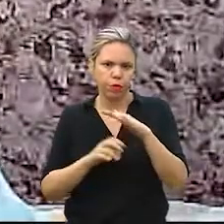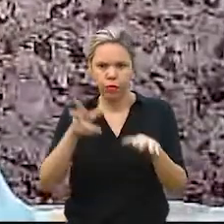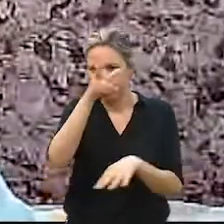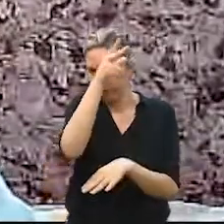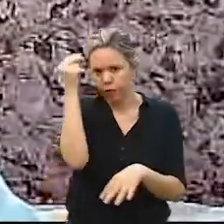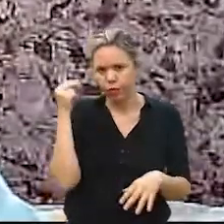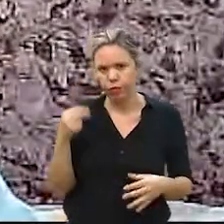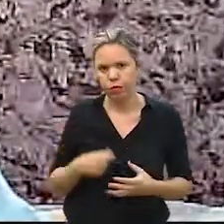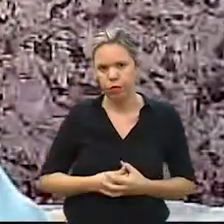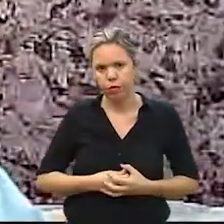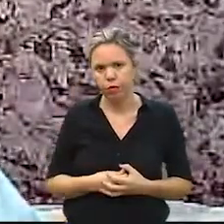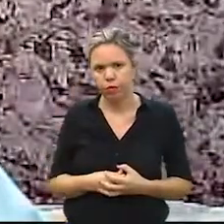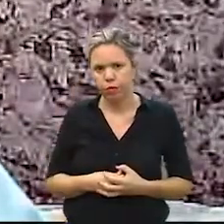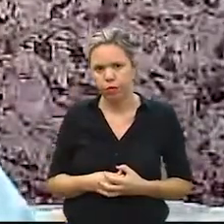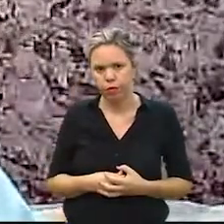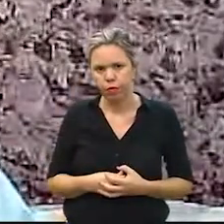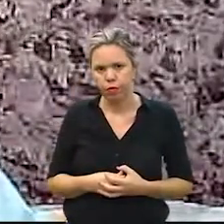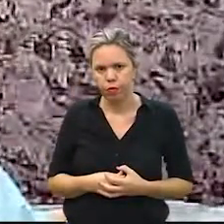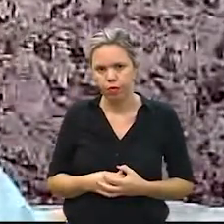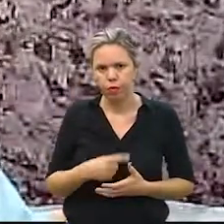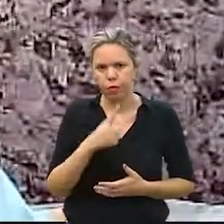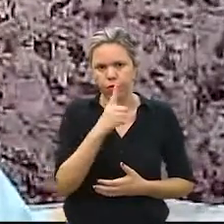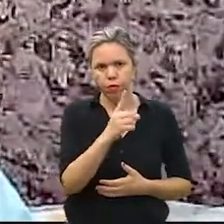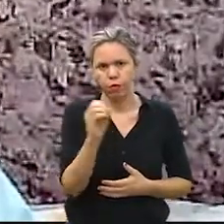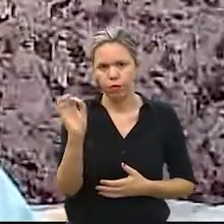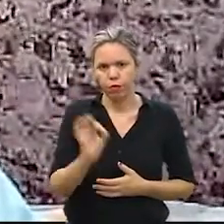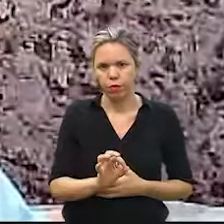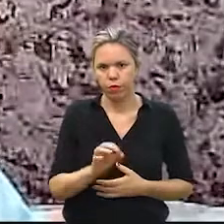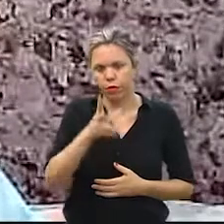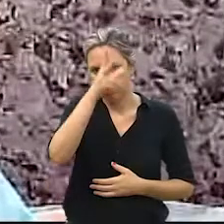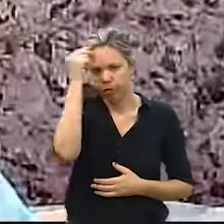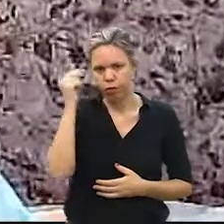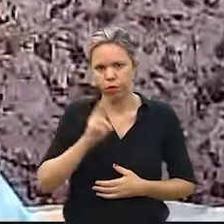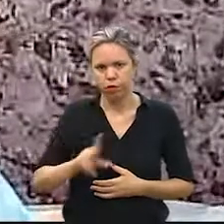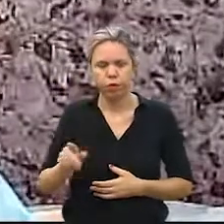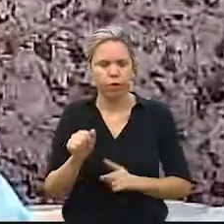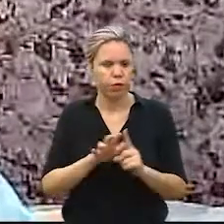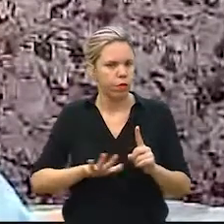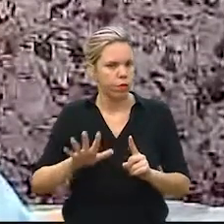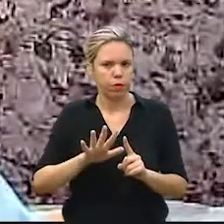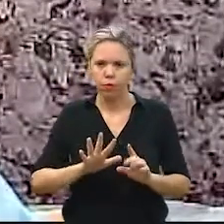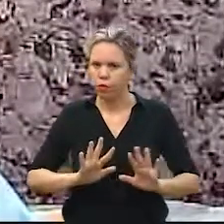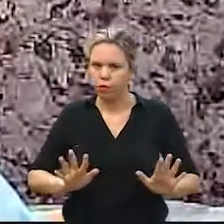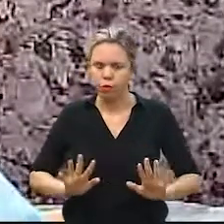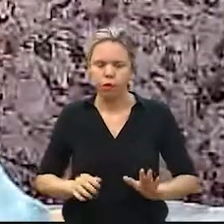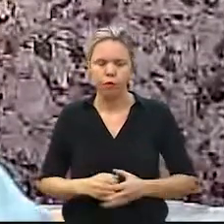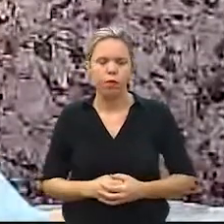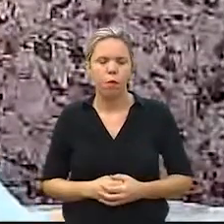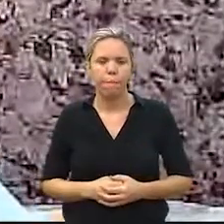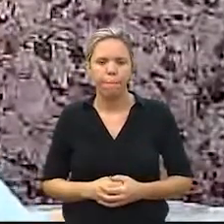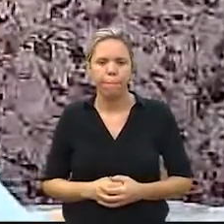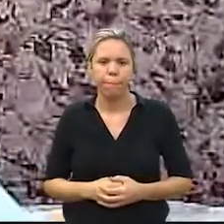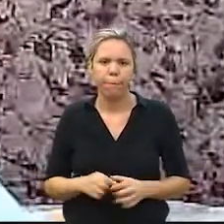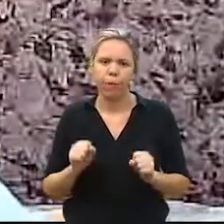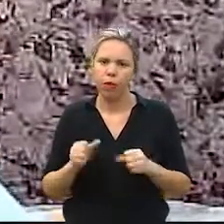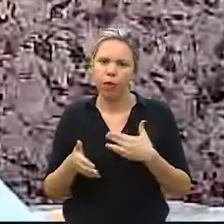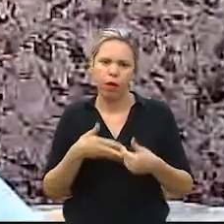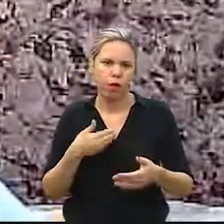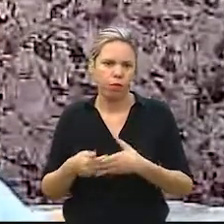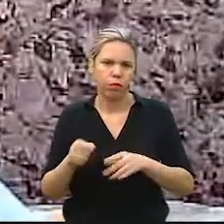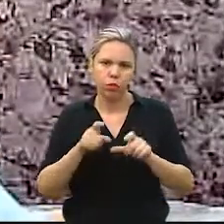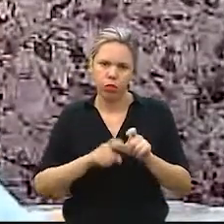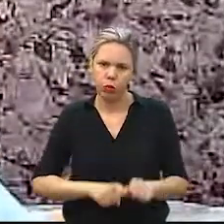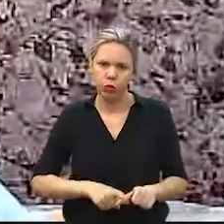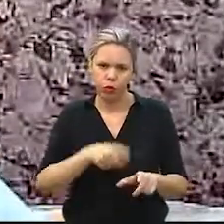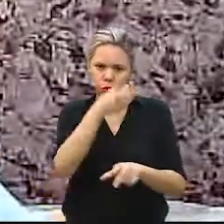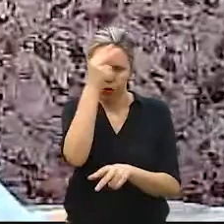públicas que são 100% da prefeitura, que não são sociedade anônima, ela pode ser dependente, ela pode depender